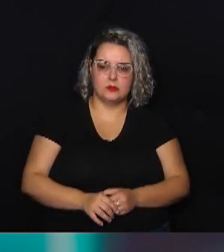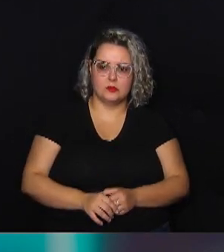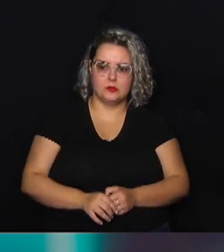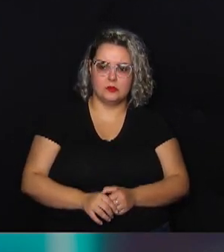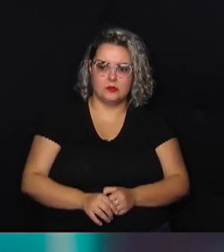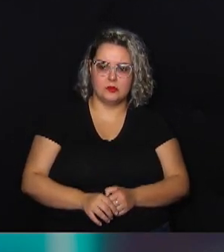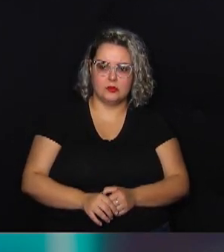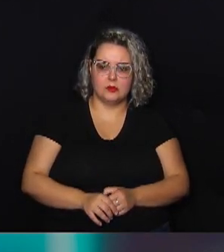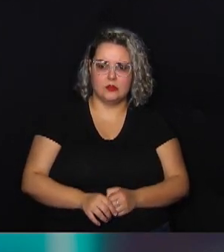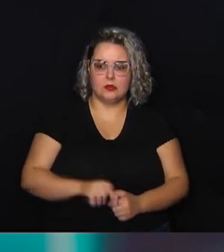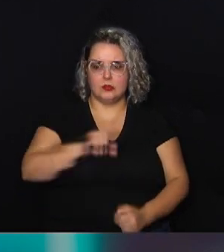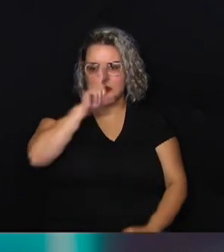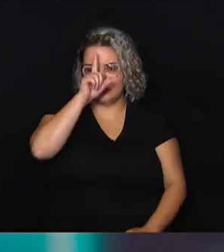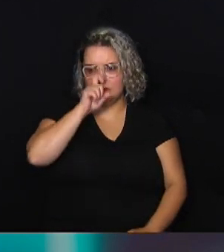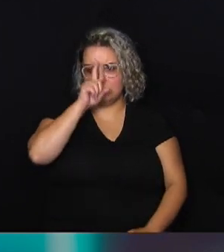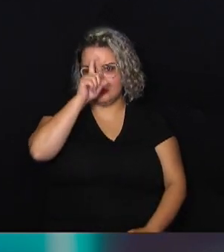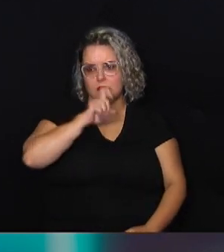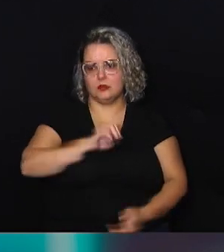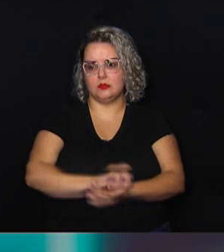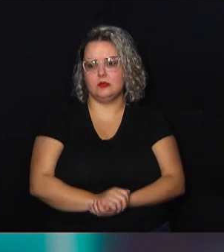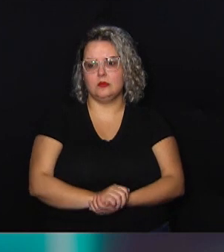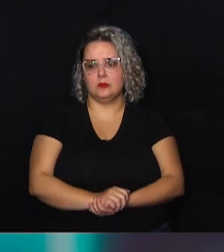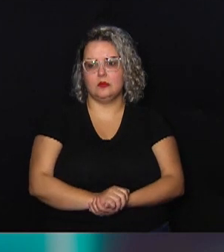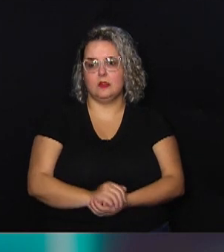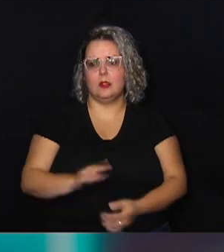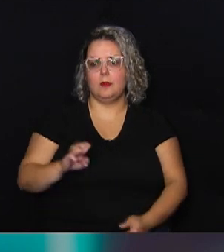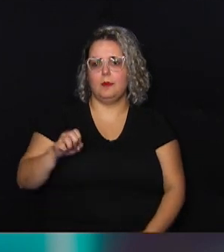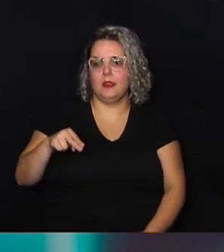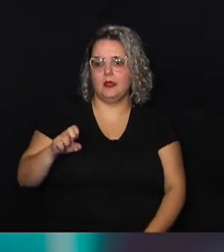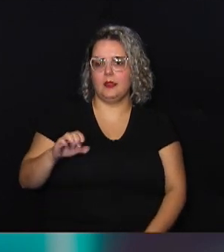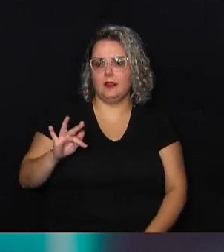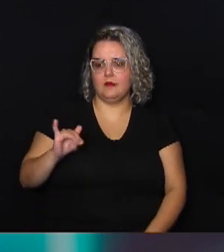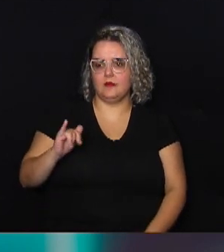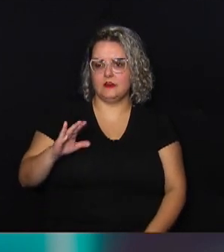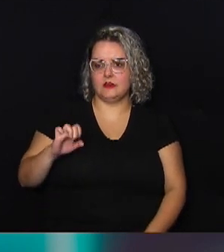Hospital Beneficência Portuguesa,